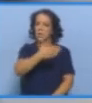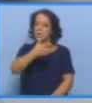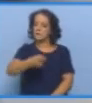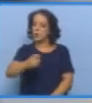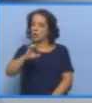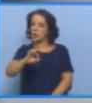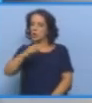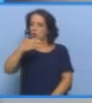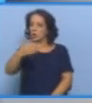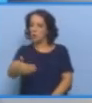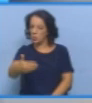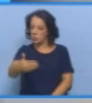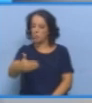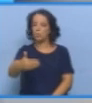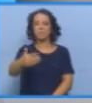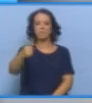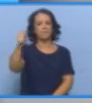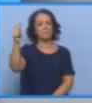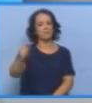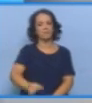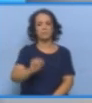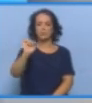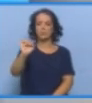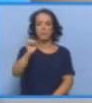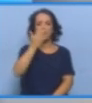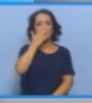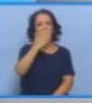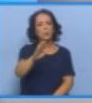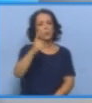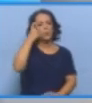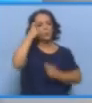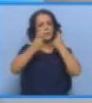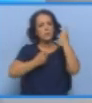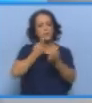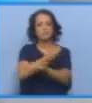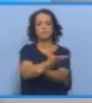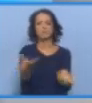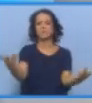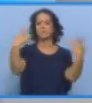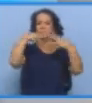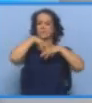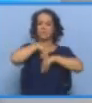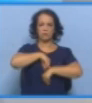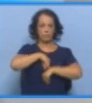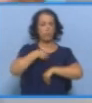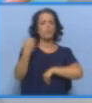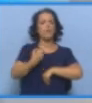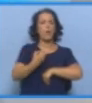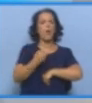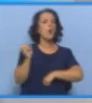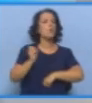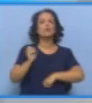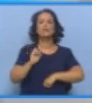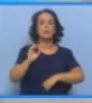já tinha unificado, digamos, a sua atitude, o seu pensamento, portanto, e não uma separação, de certo modo, entre uma